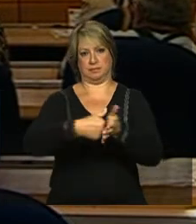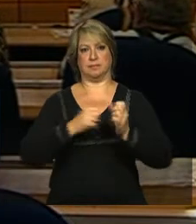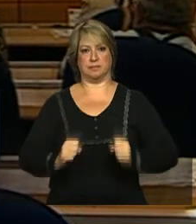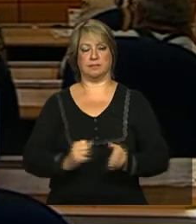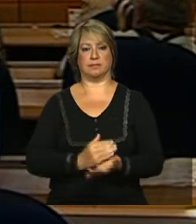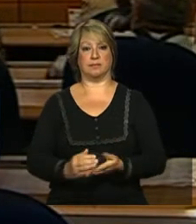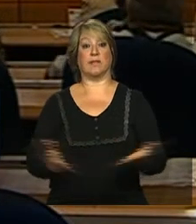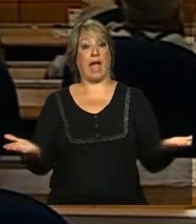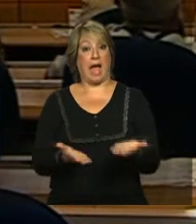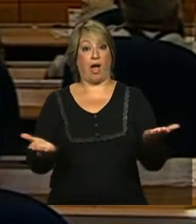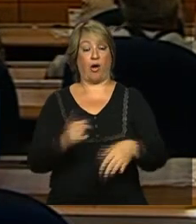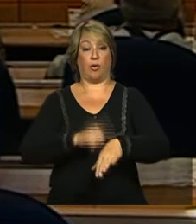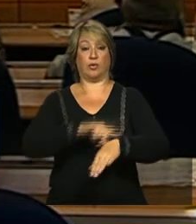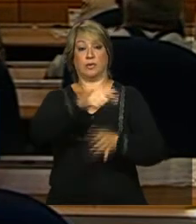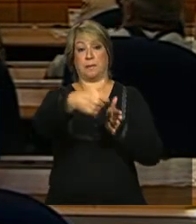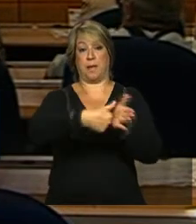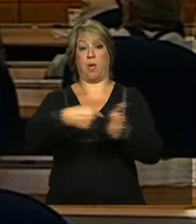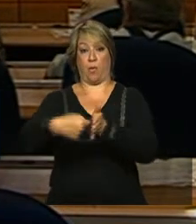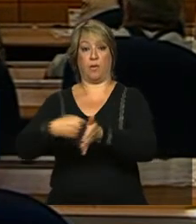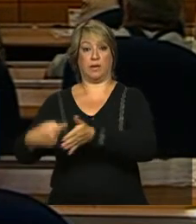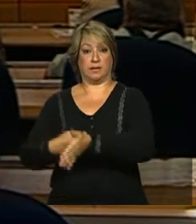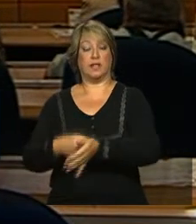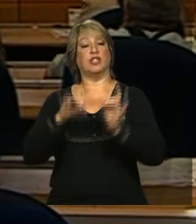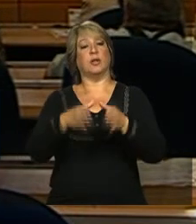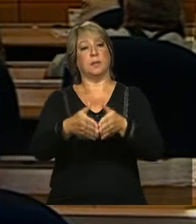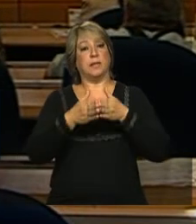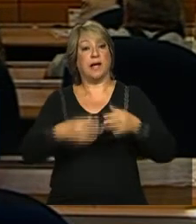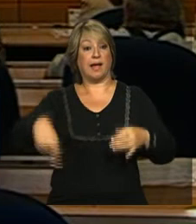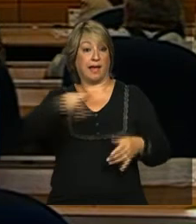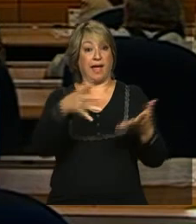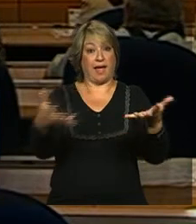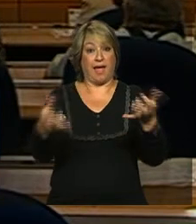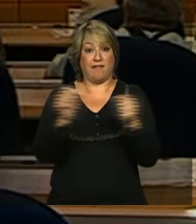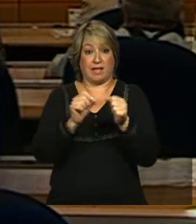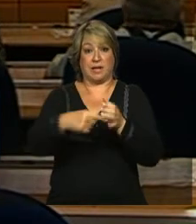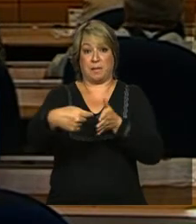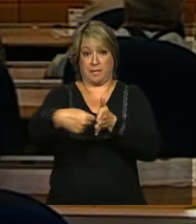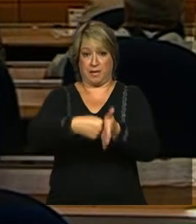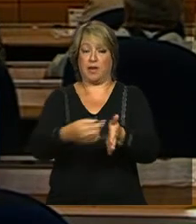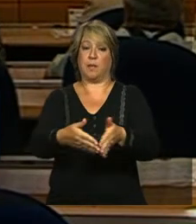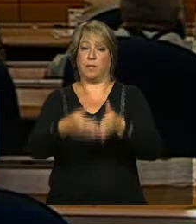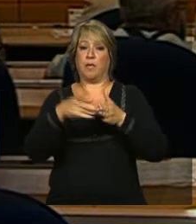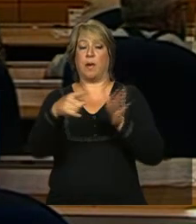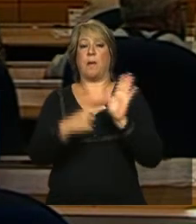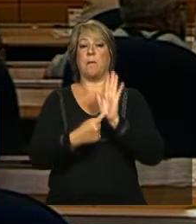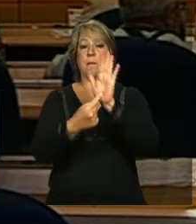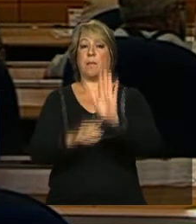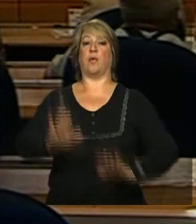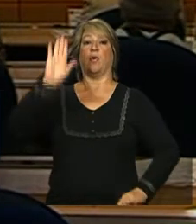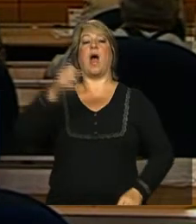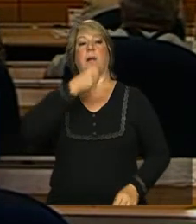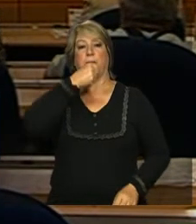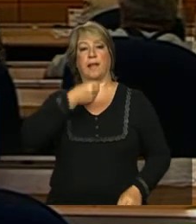nós vamos o espaço para perguntas só solicitamos que aquele que desejar fazer alguma pergunta se manifesta que